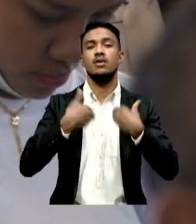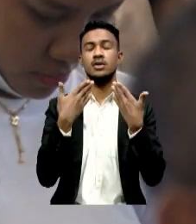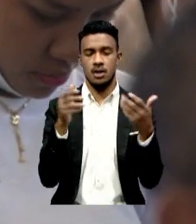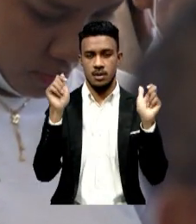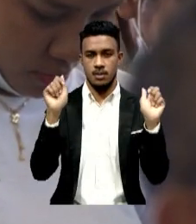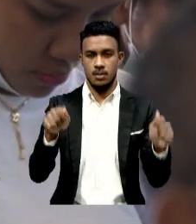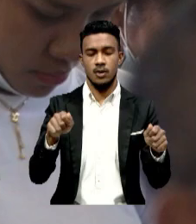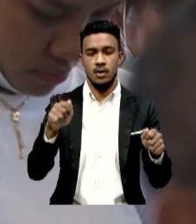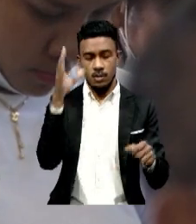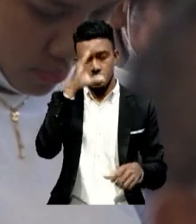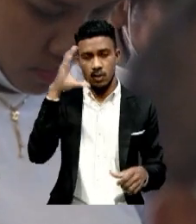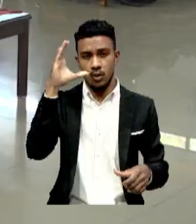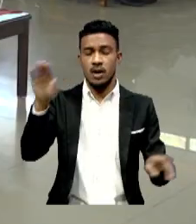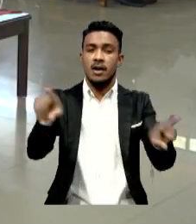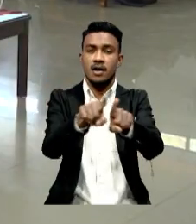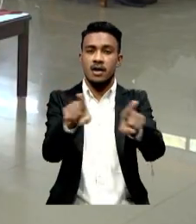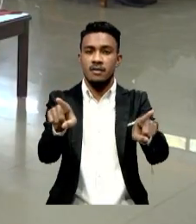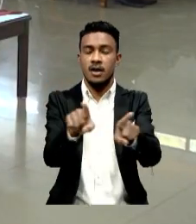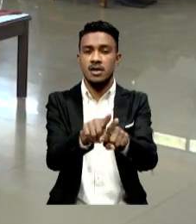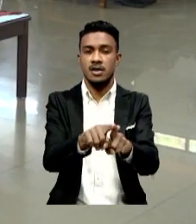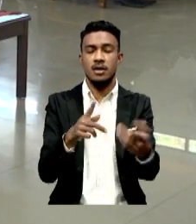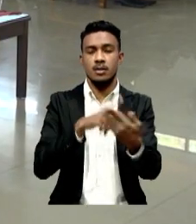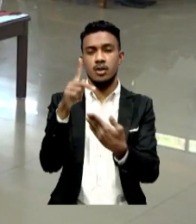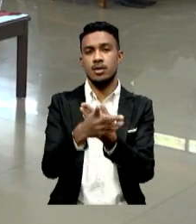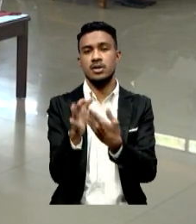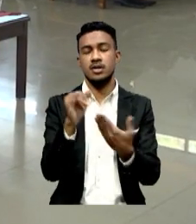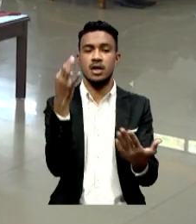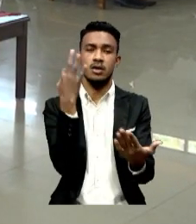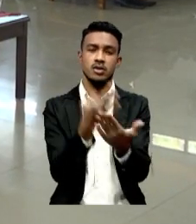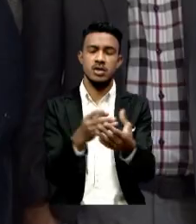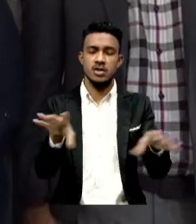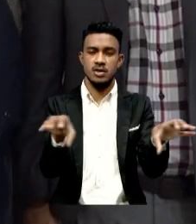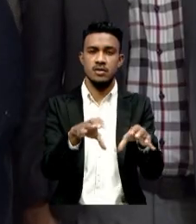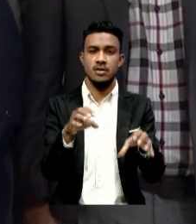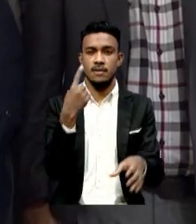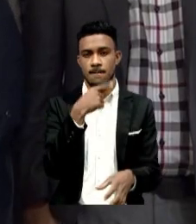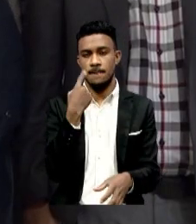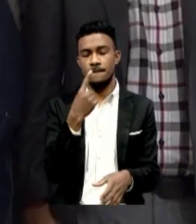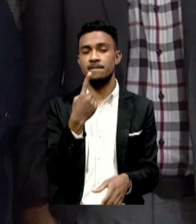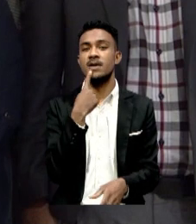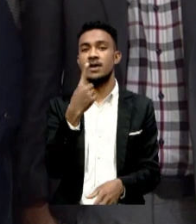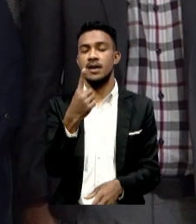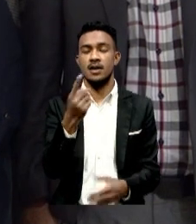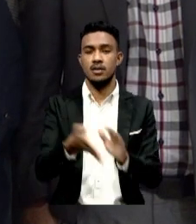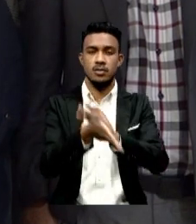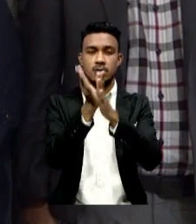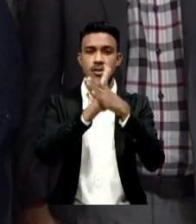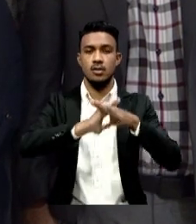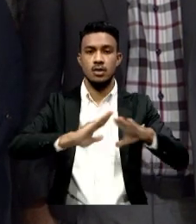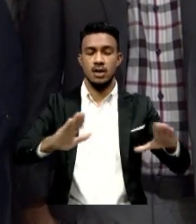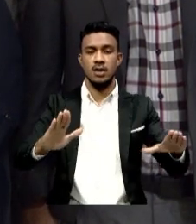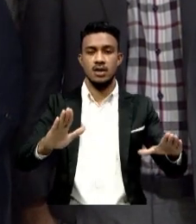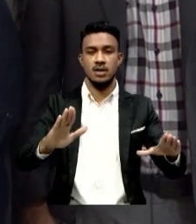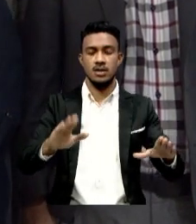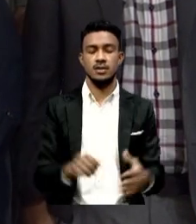atu iha balanço ba iha área programática ser ne. Recursos humanos sim. Atu atete kata unidades